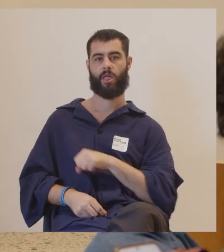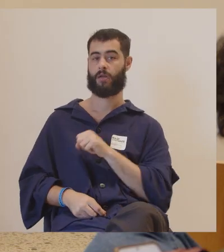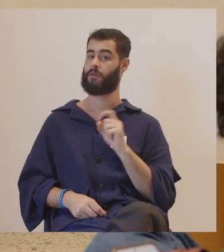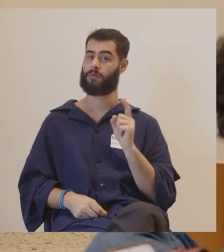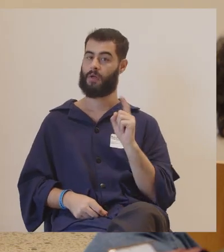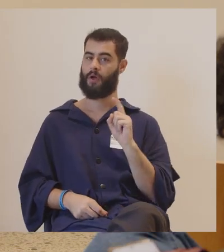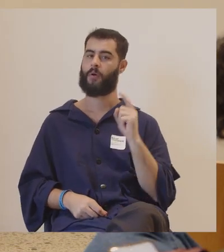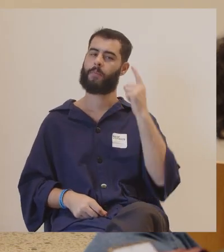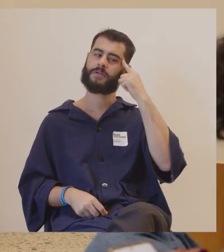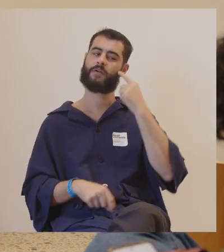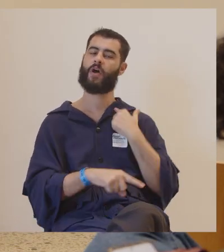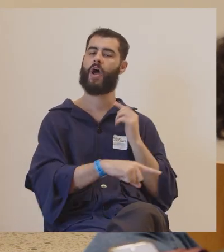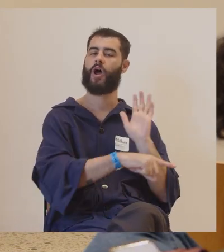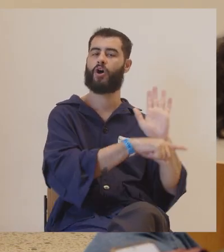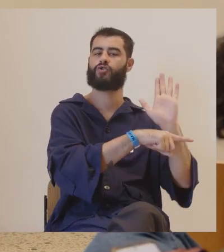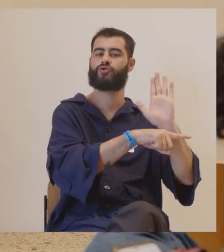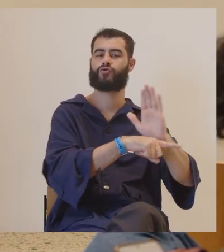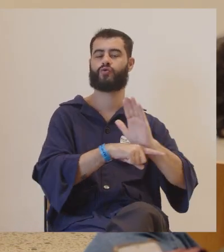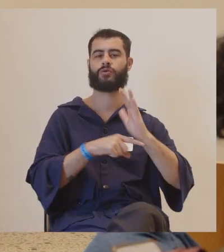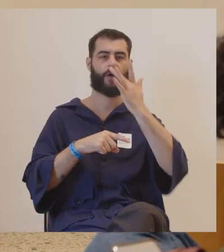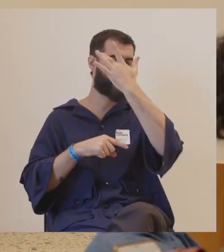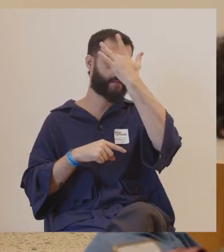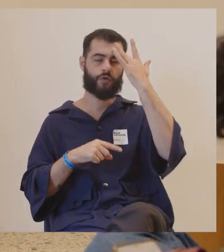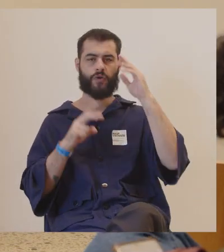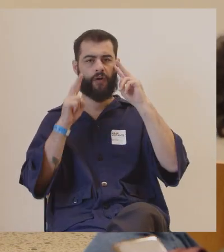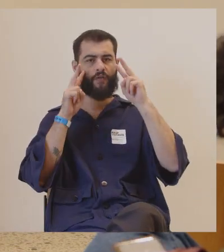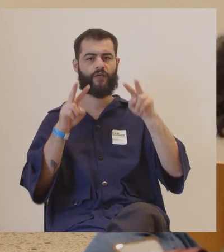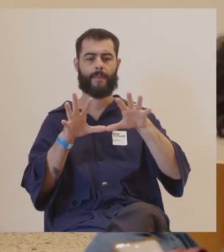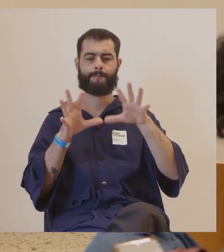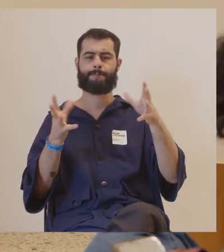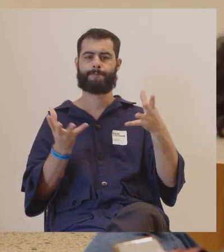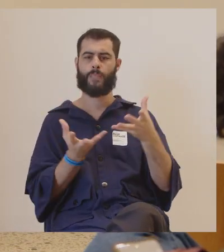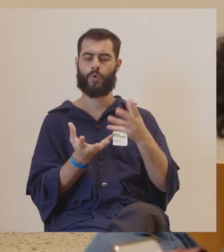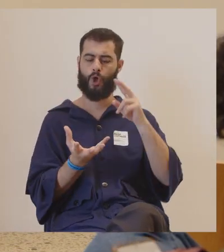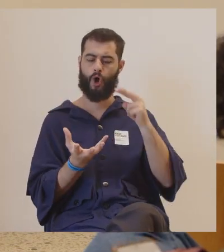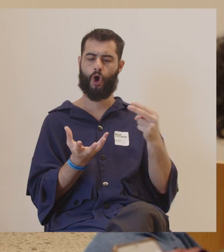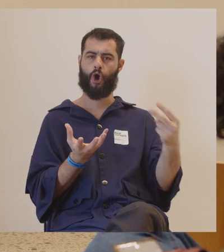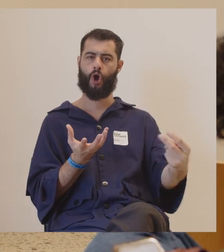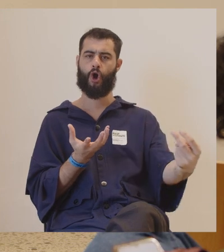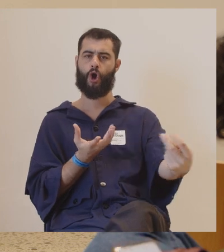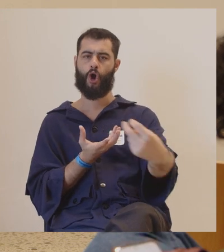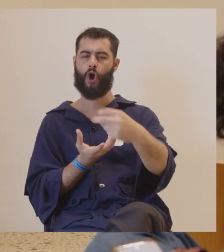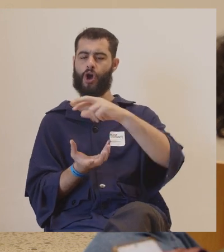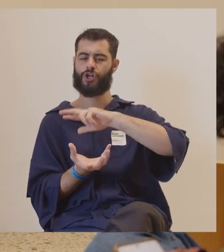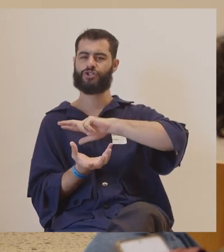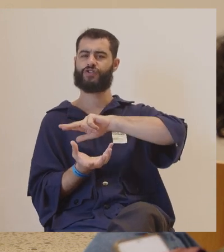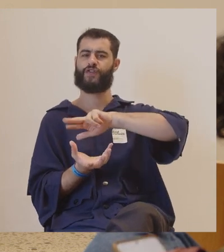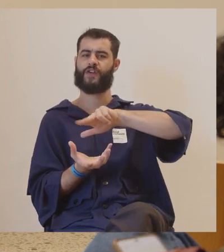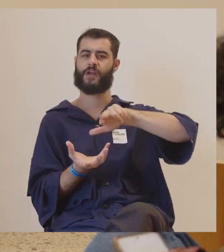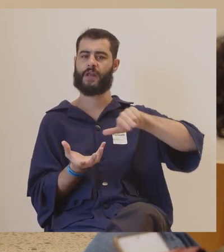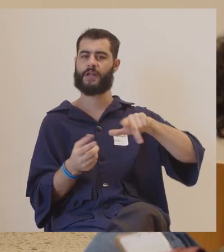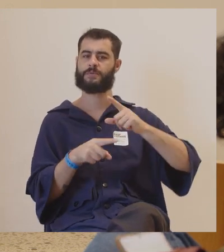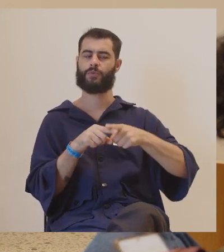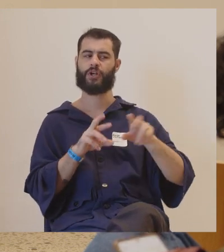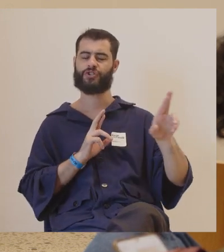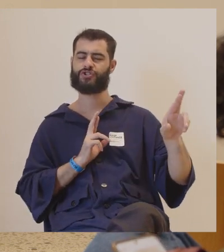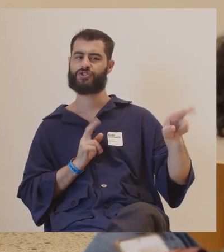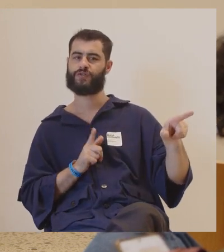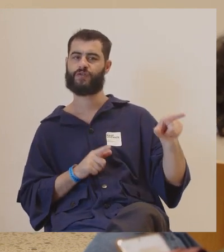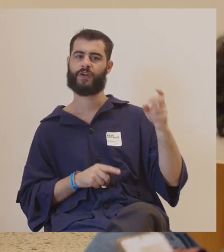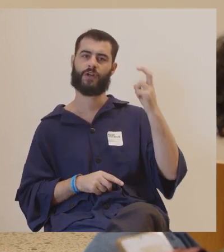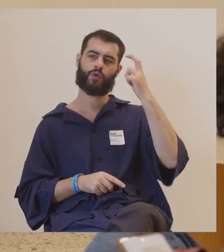do mundo, né? E se modernizando porque eles se encontravam essa outra cultura distante, etc.